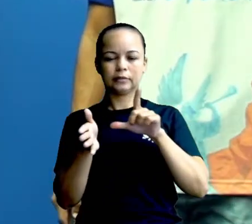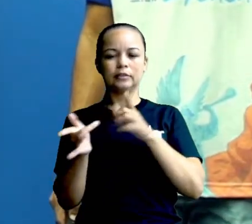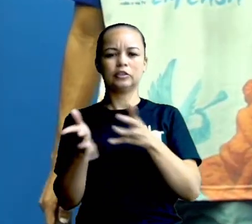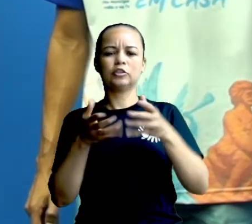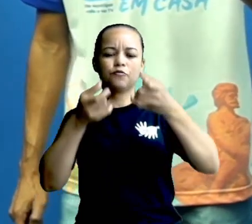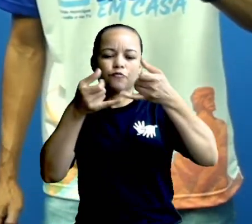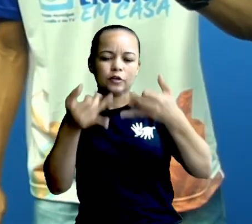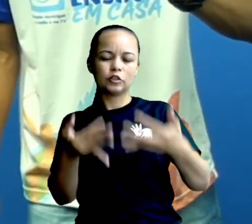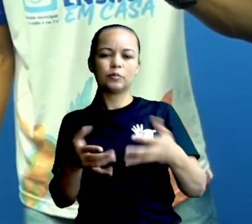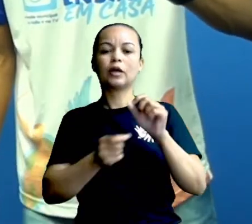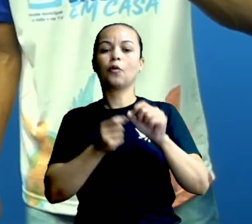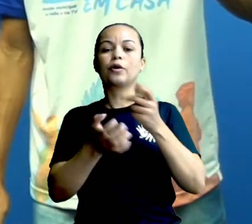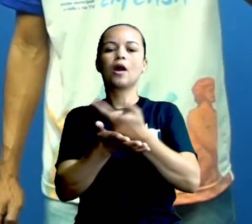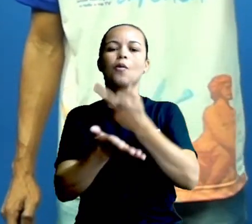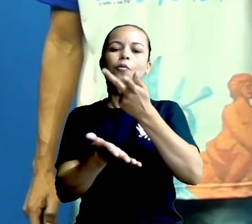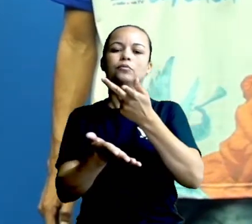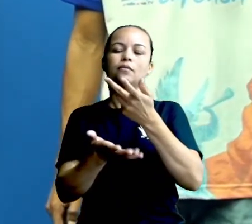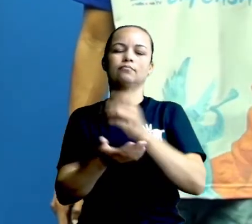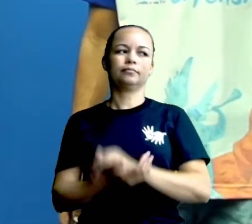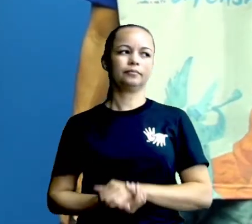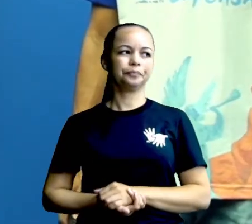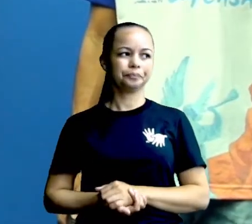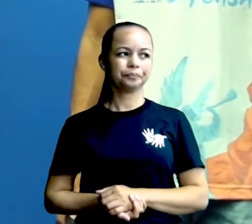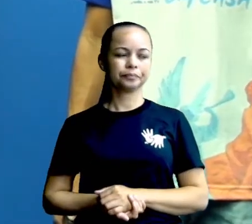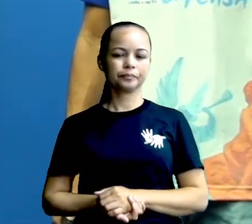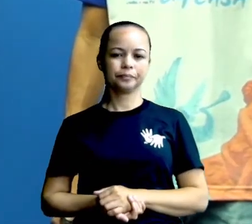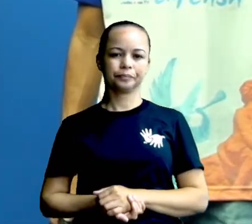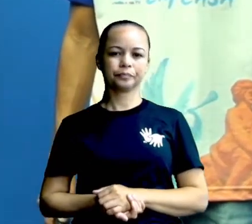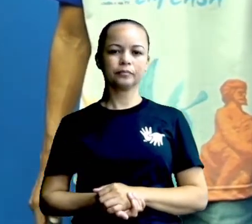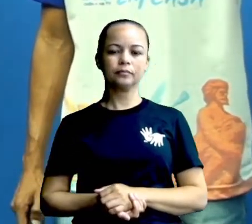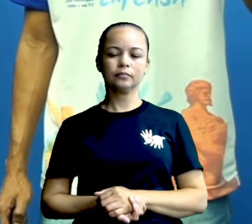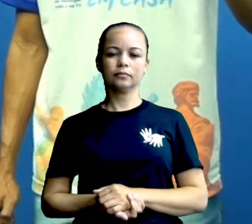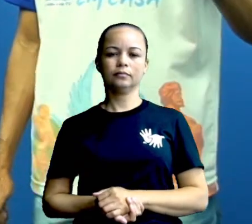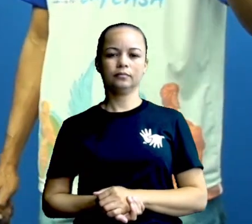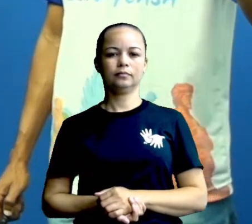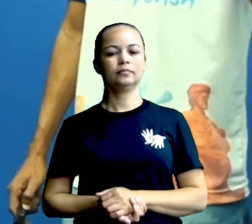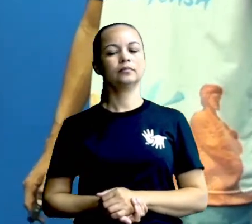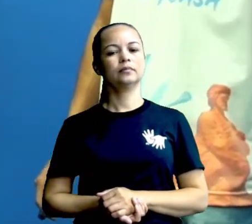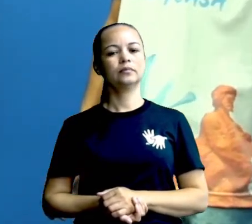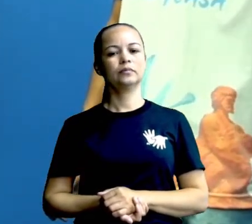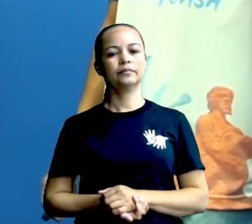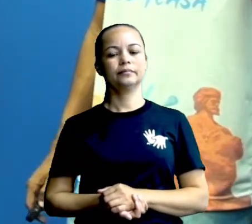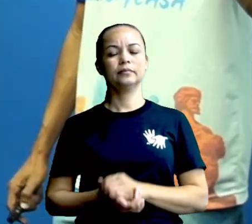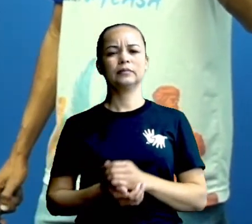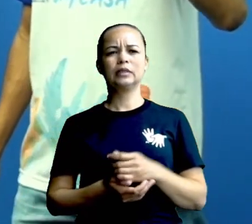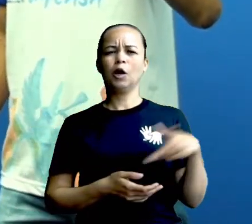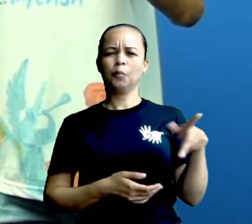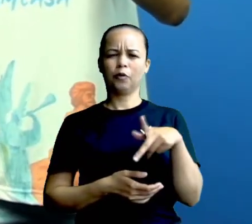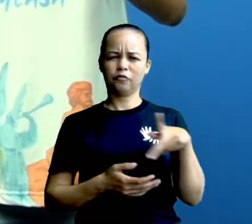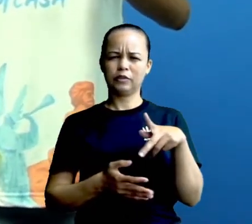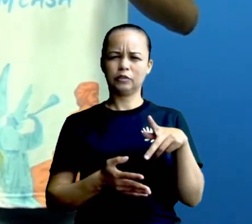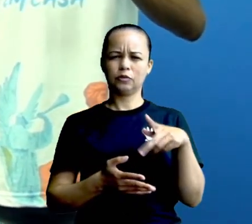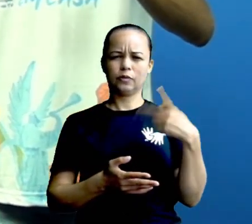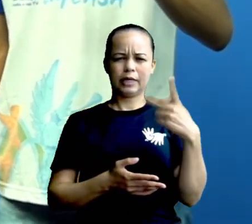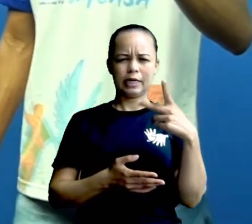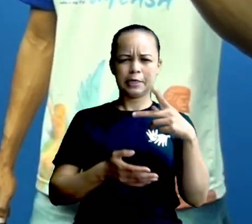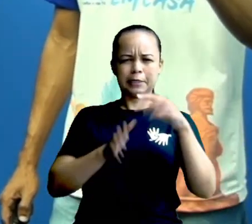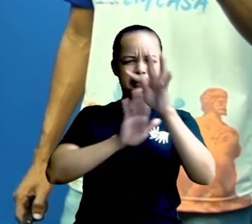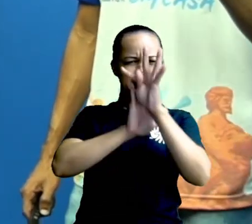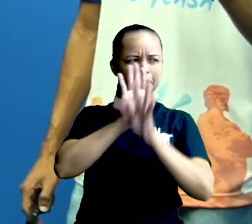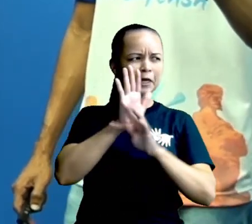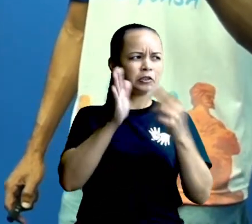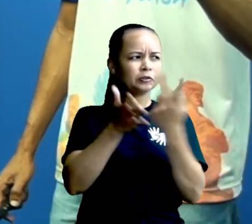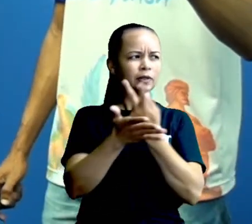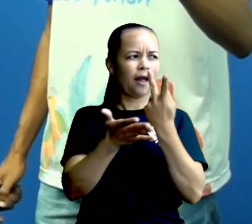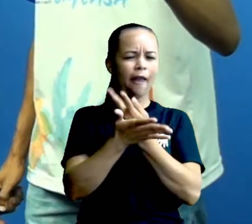Mas antes, eu vou explicar para você o que acontece aí. Gente, estão vendo aí? Professor, tá